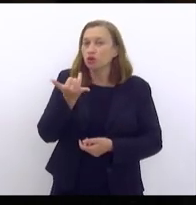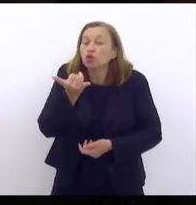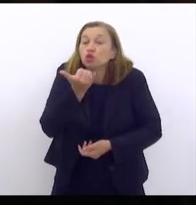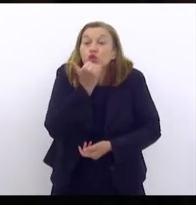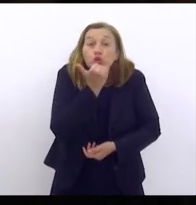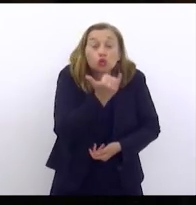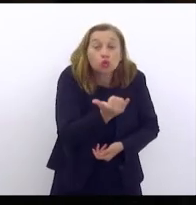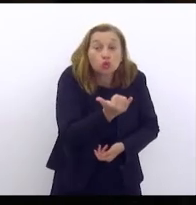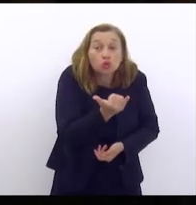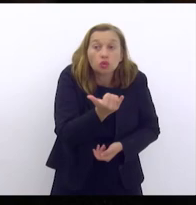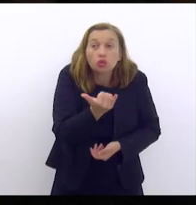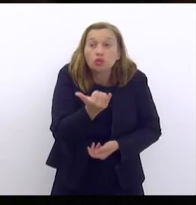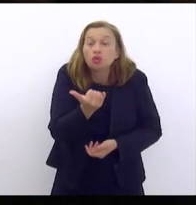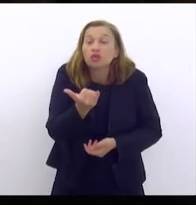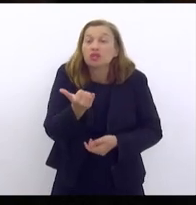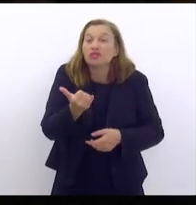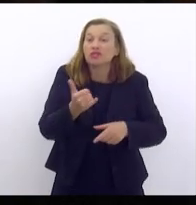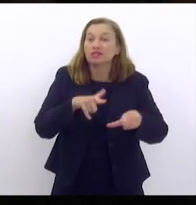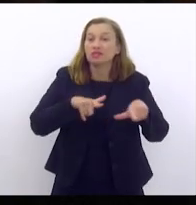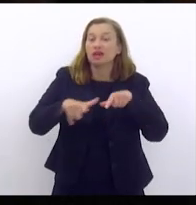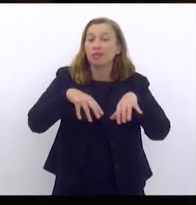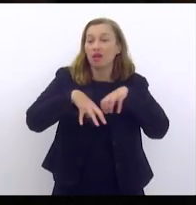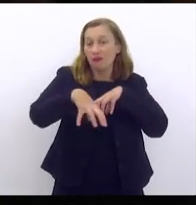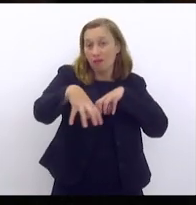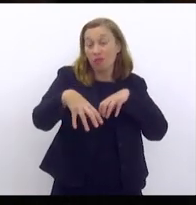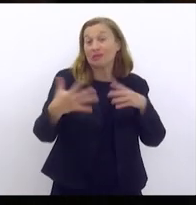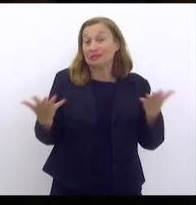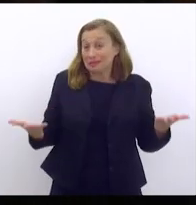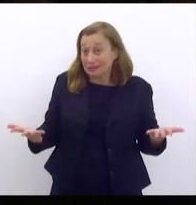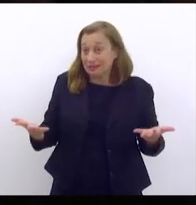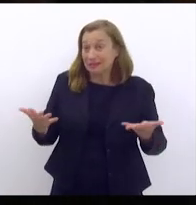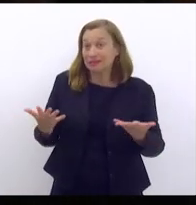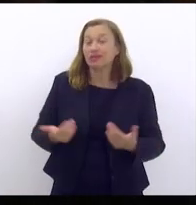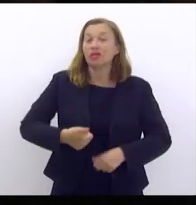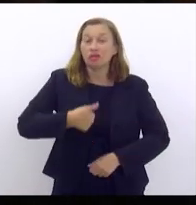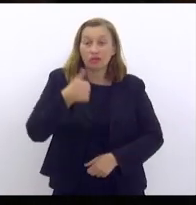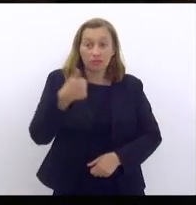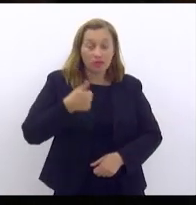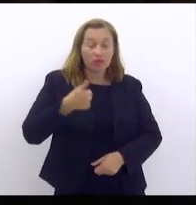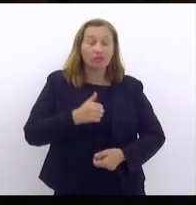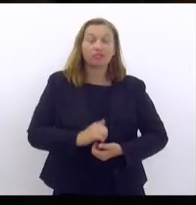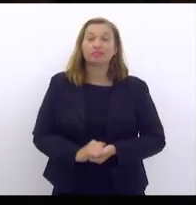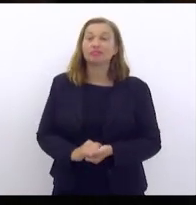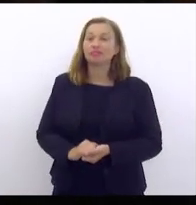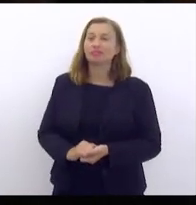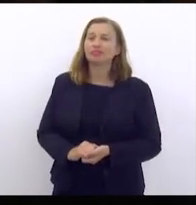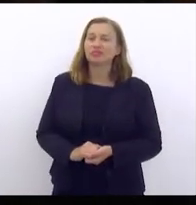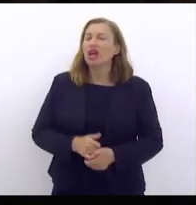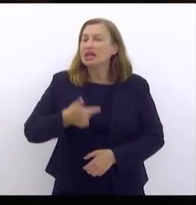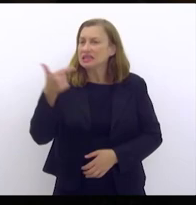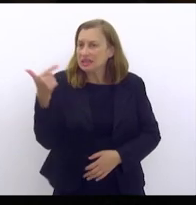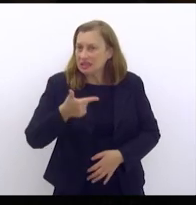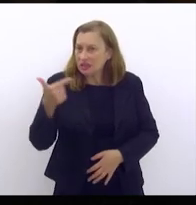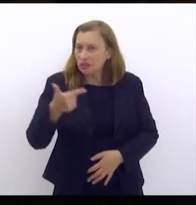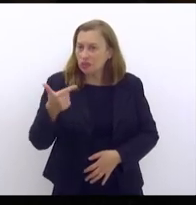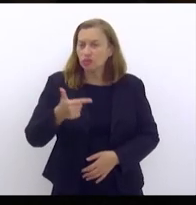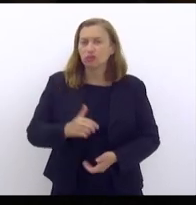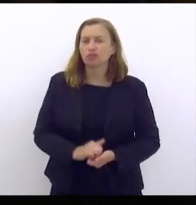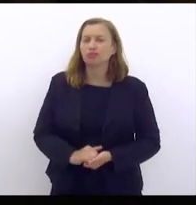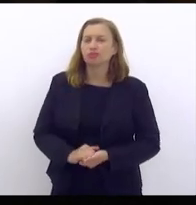que está fazendo sessão remota. Esse é o primeiro ponto. Segundo ponto